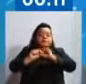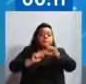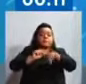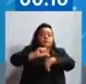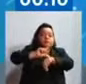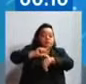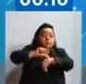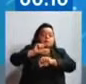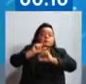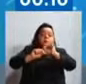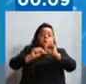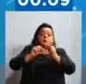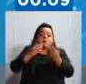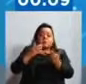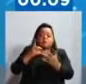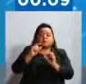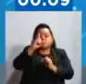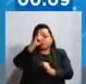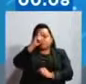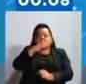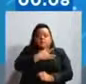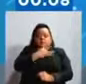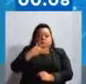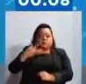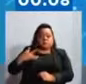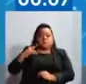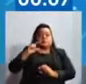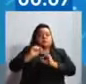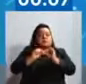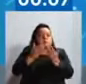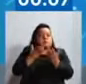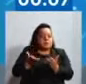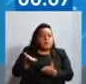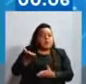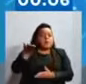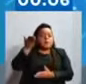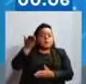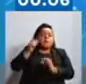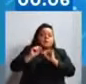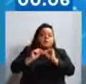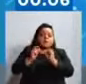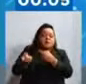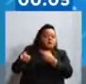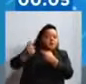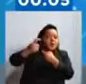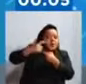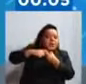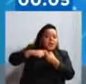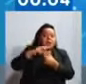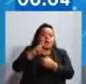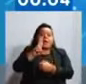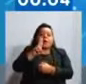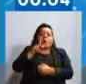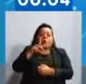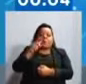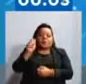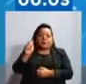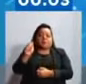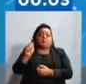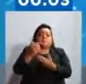até as 22 horas. Para você não precisar, você que está me assistindo, voltar à UPA. É assim que nós iremos fazer.